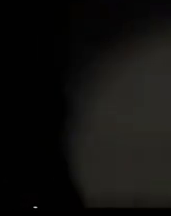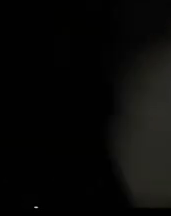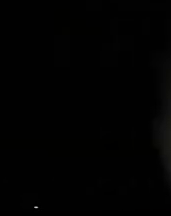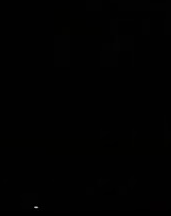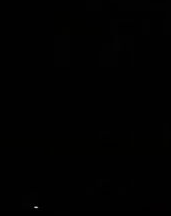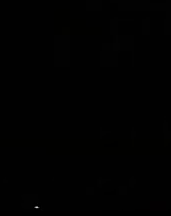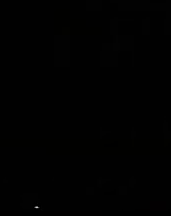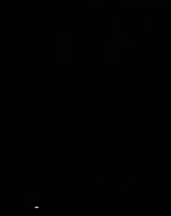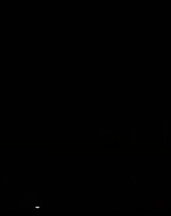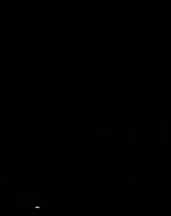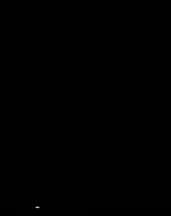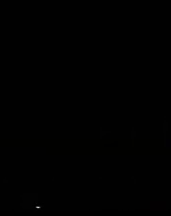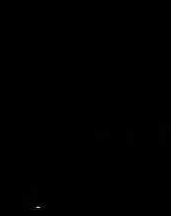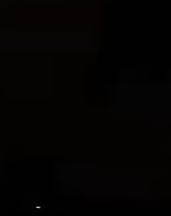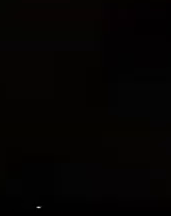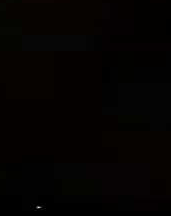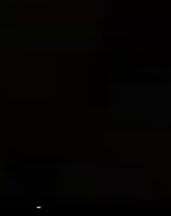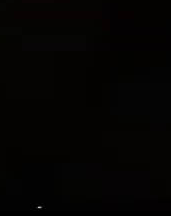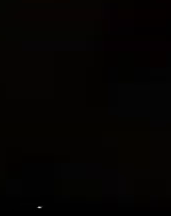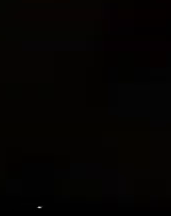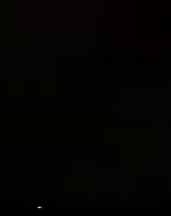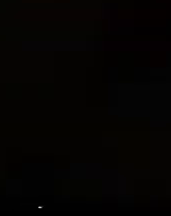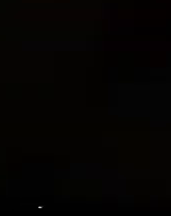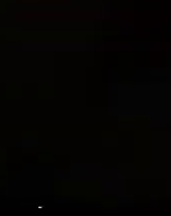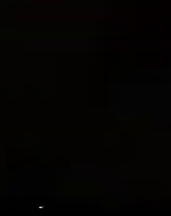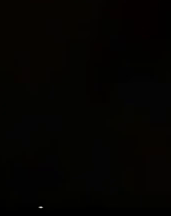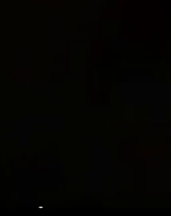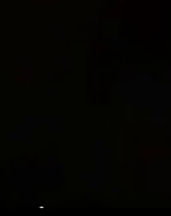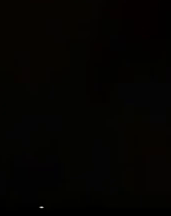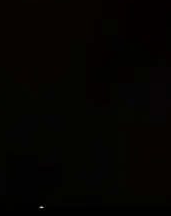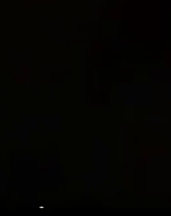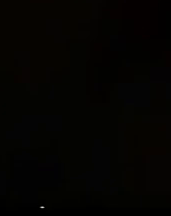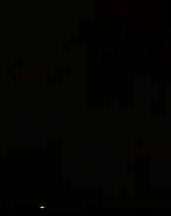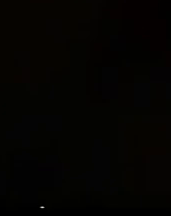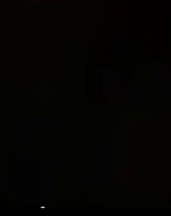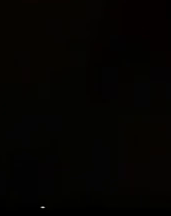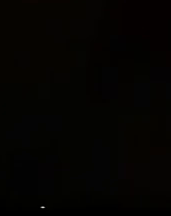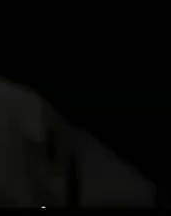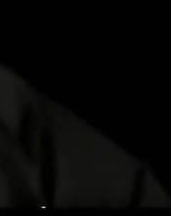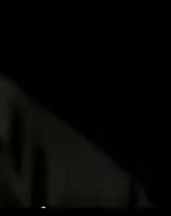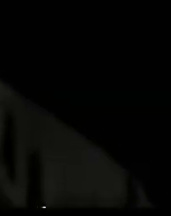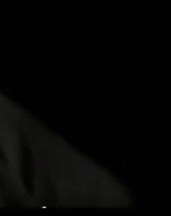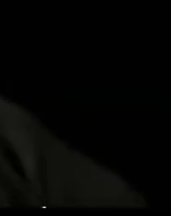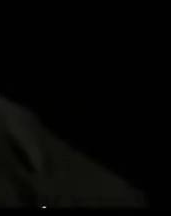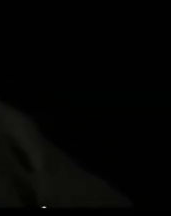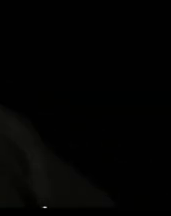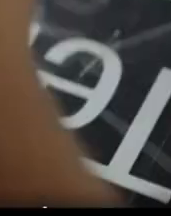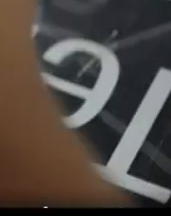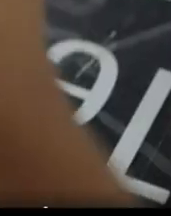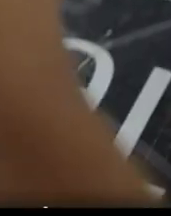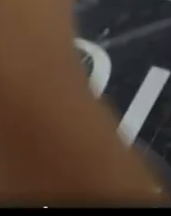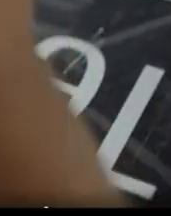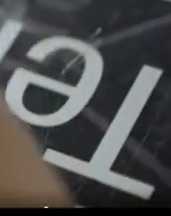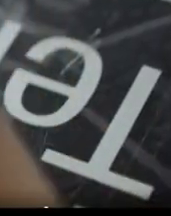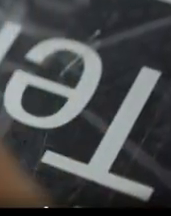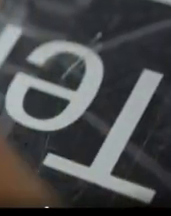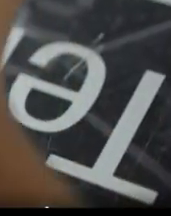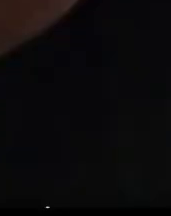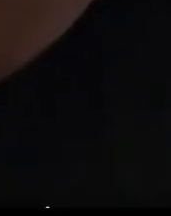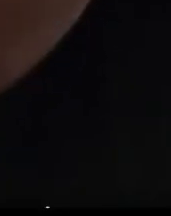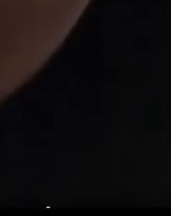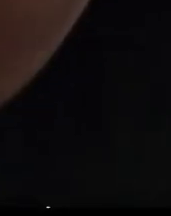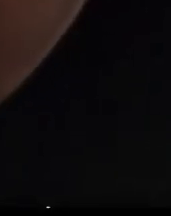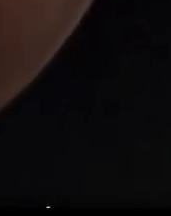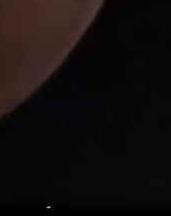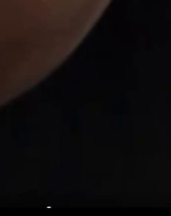gente ajuda, mais a gente quer fazer. É uma debate com muita cara de pau. Eu sou chato, as pessoas se escondem. A gente começou com